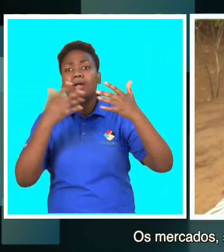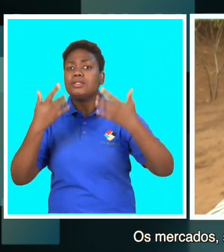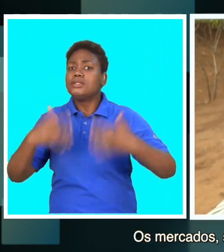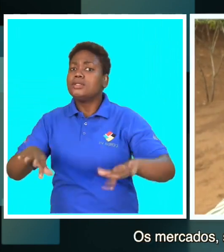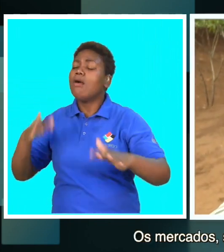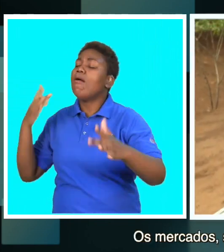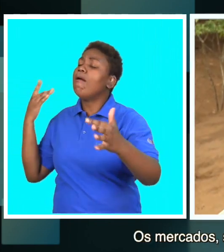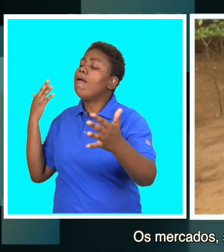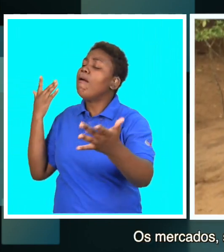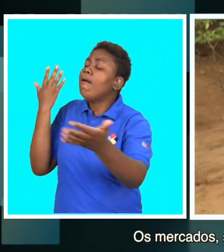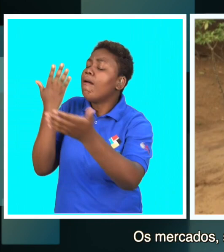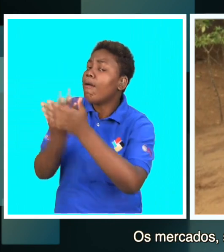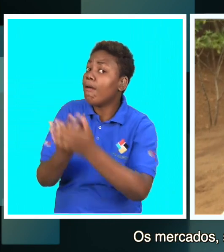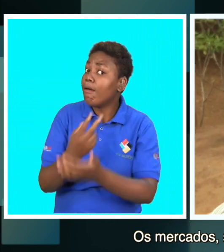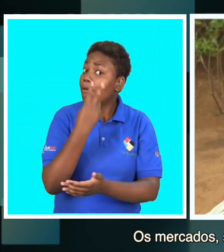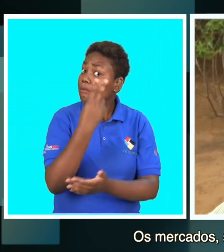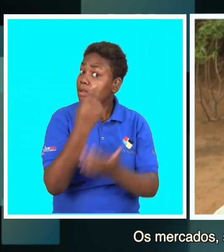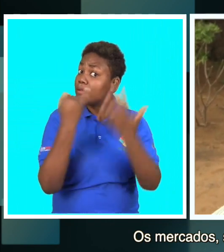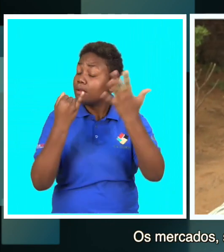preferidos.